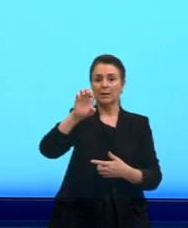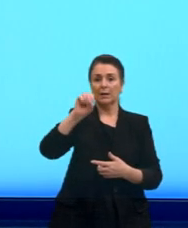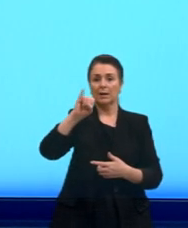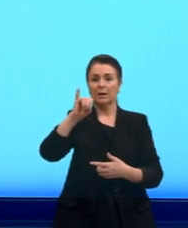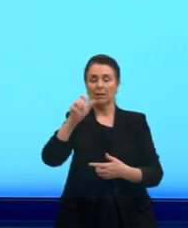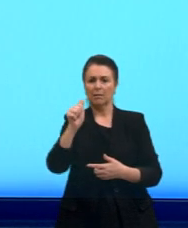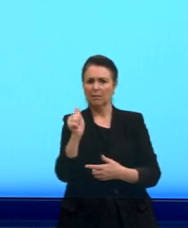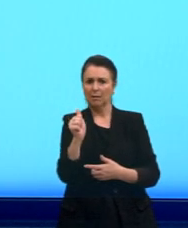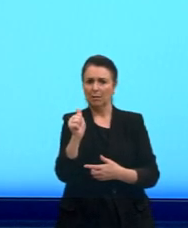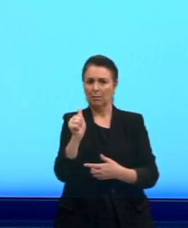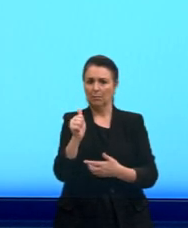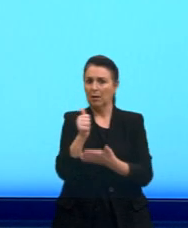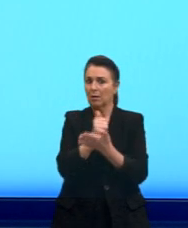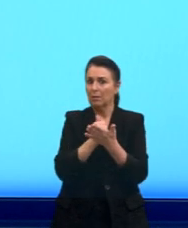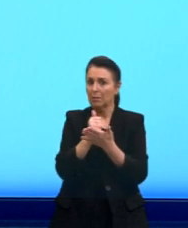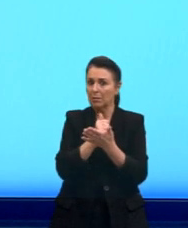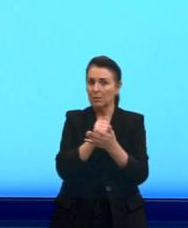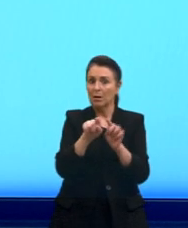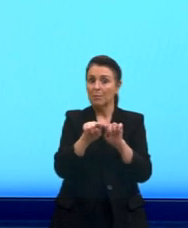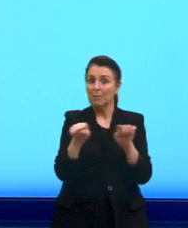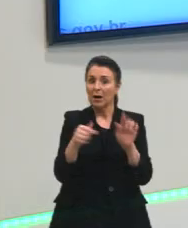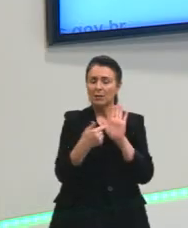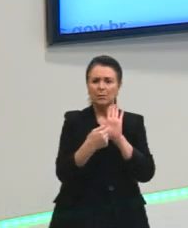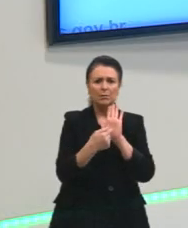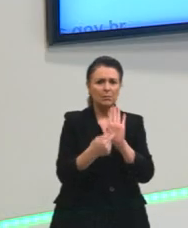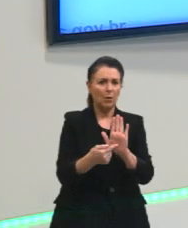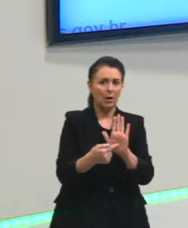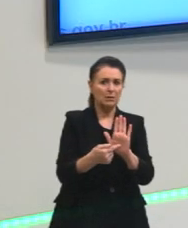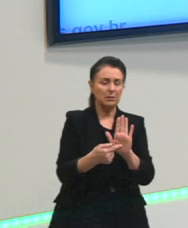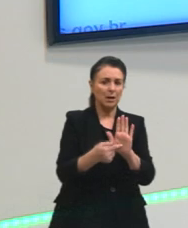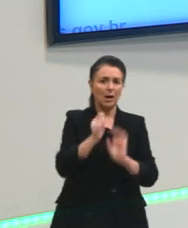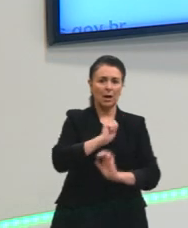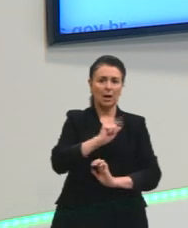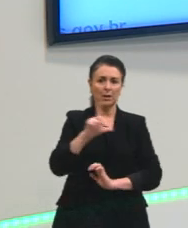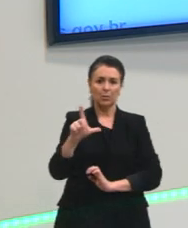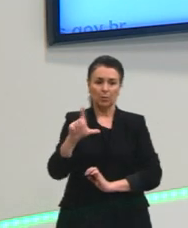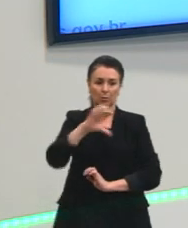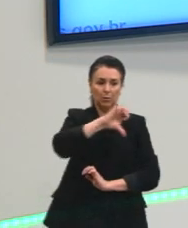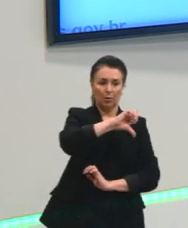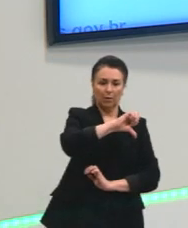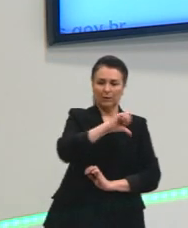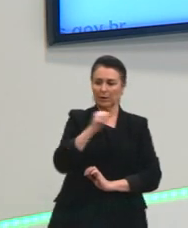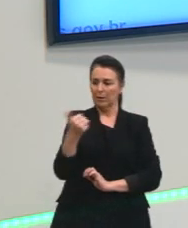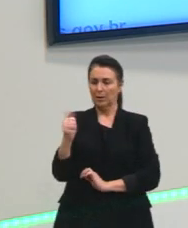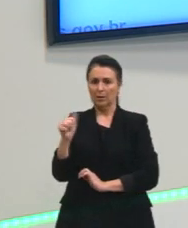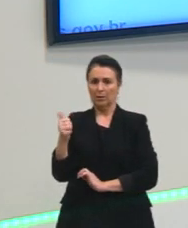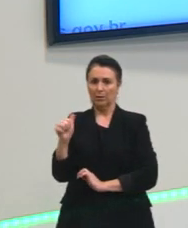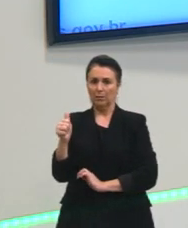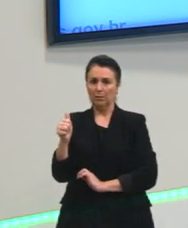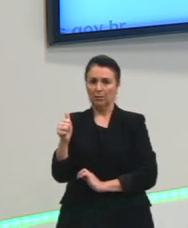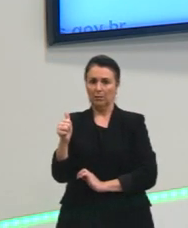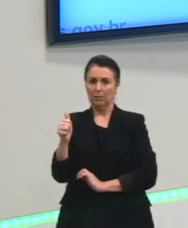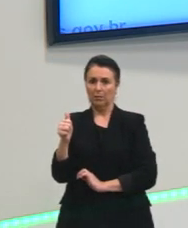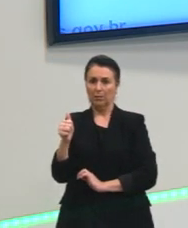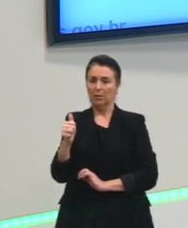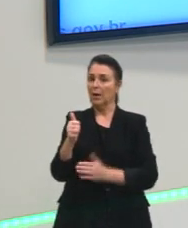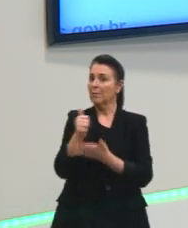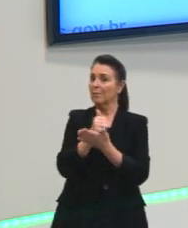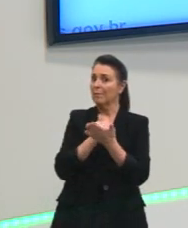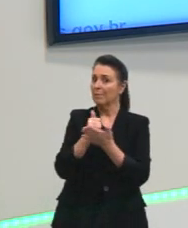indicador deu azul que é de 9 a 11 caráter básico validou o que eu disse